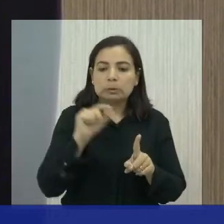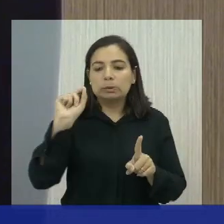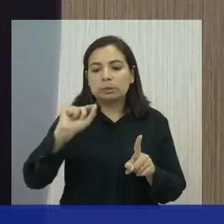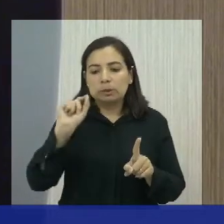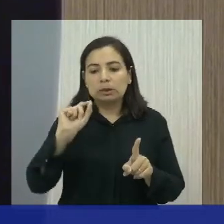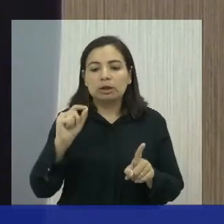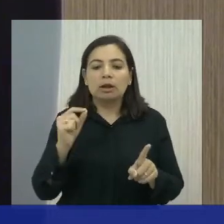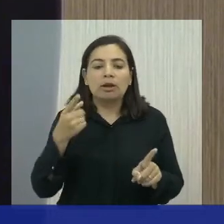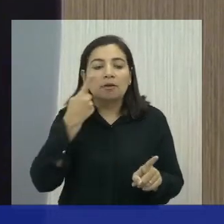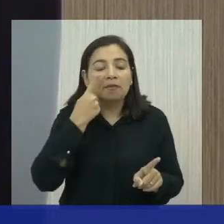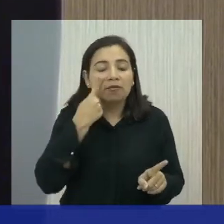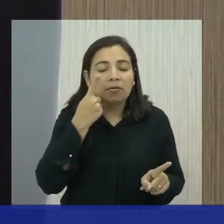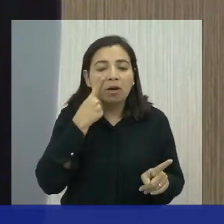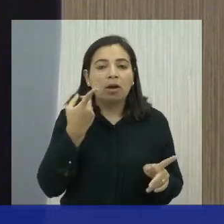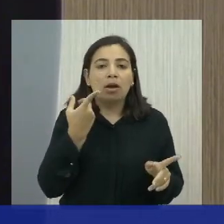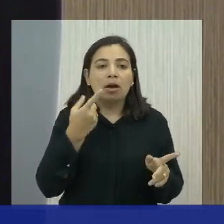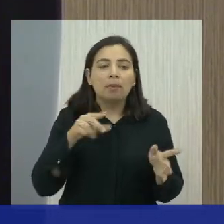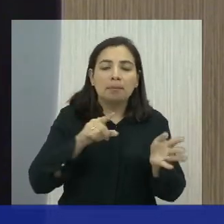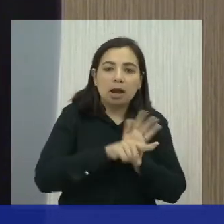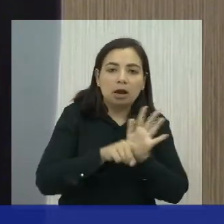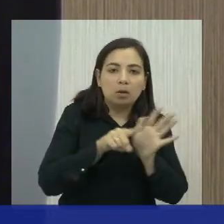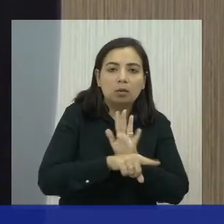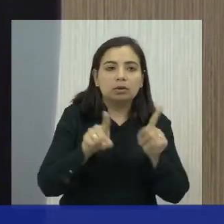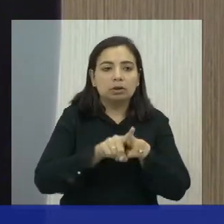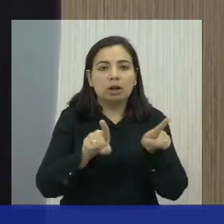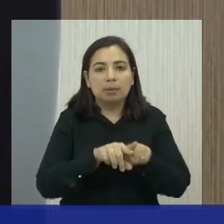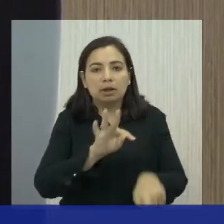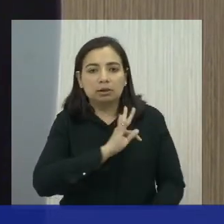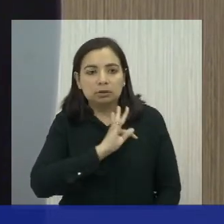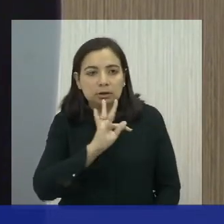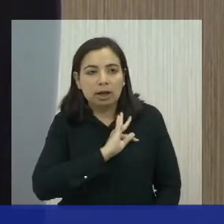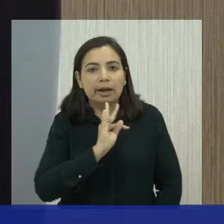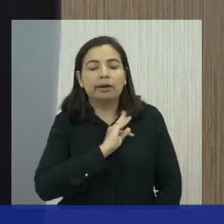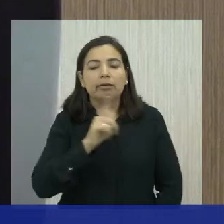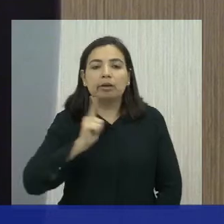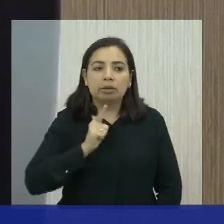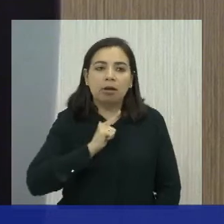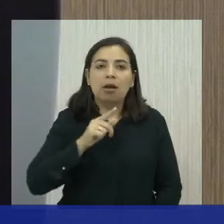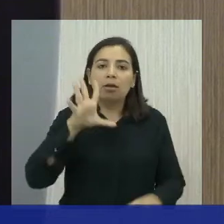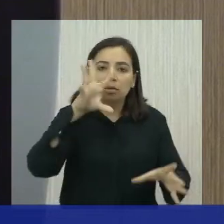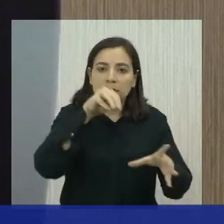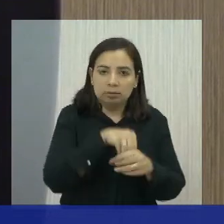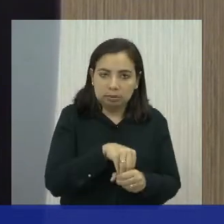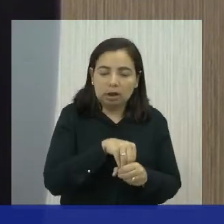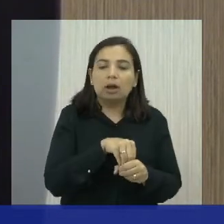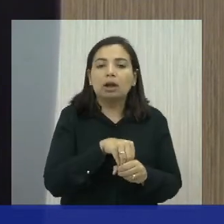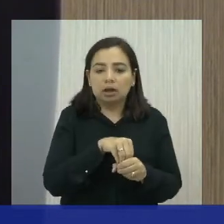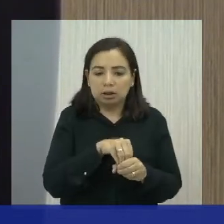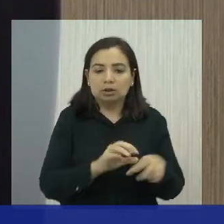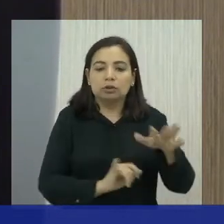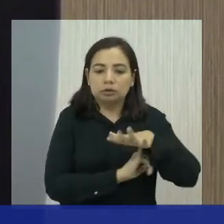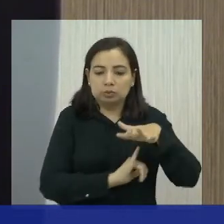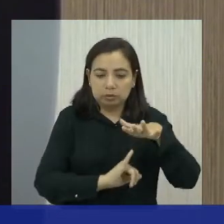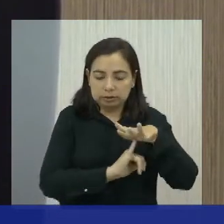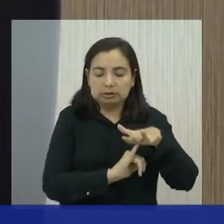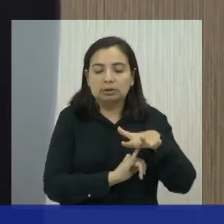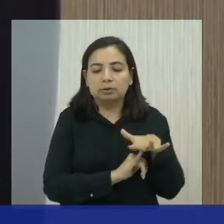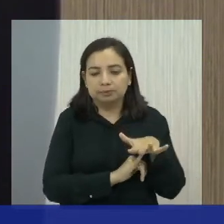audiências públicas e câmaras técnicas vinculadas aos órgãos e agências do poder público